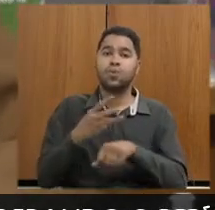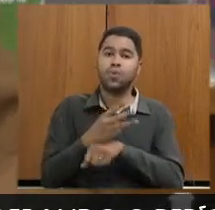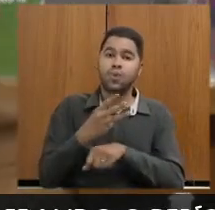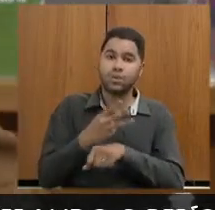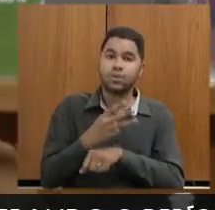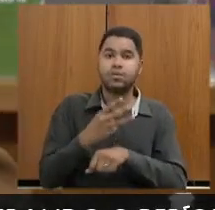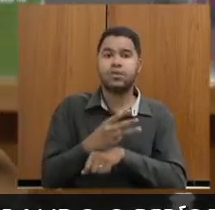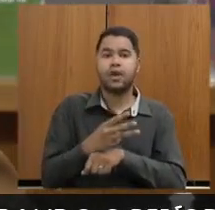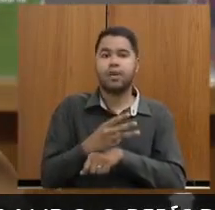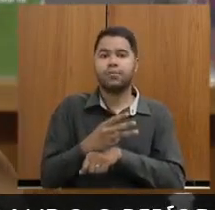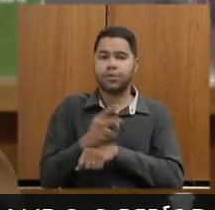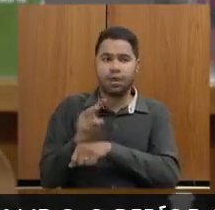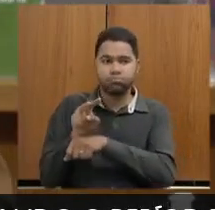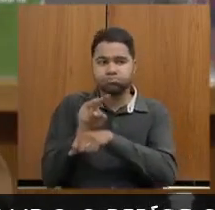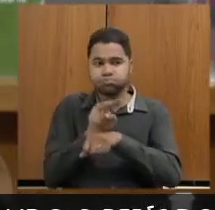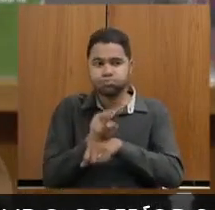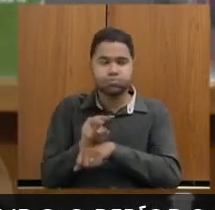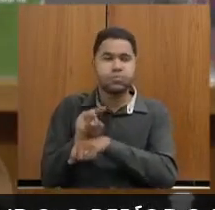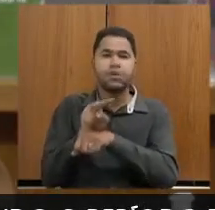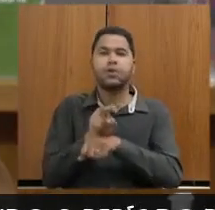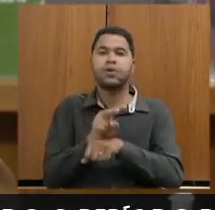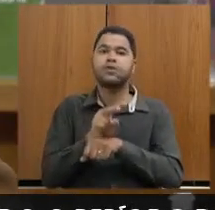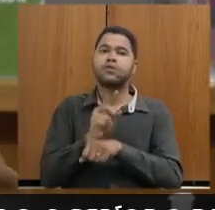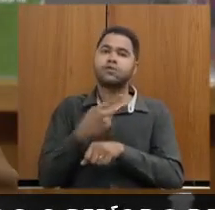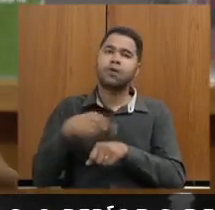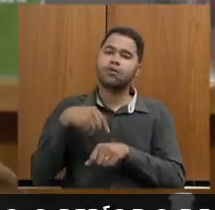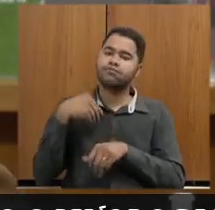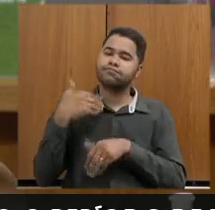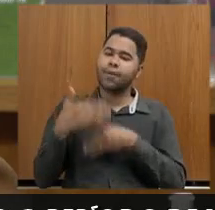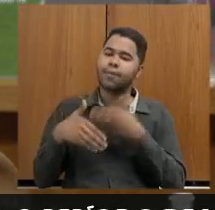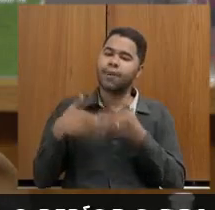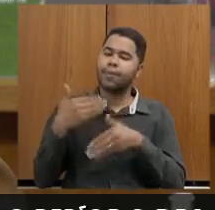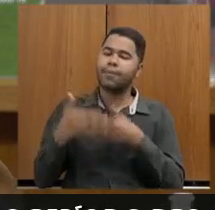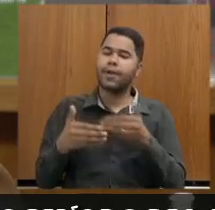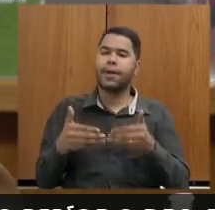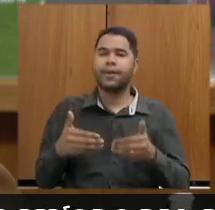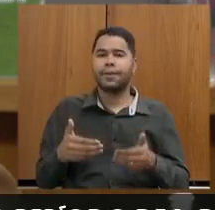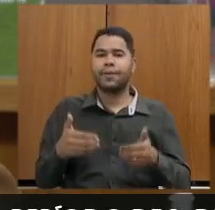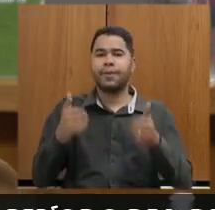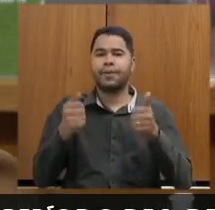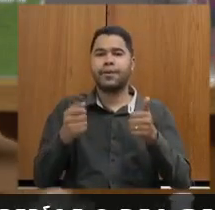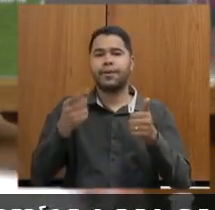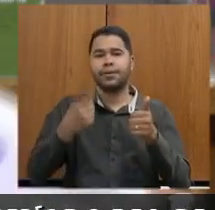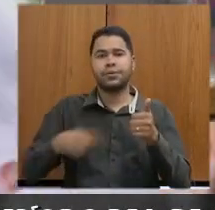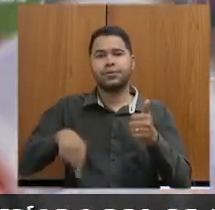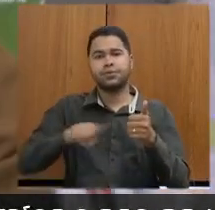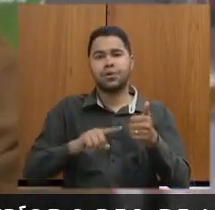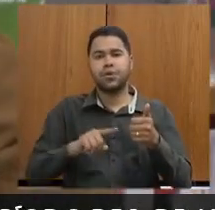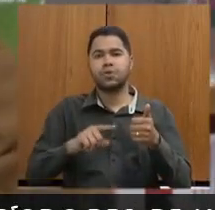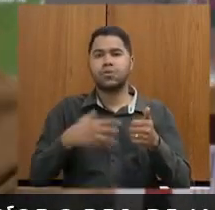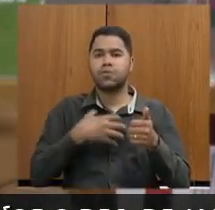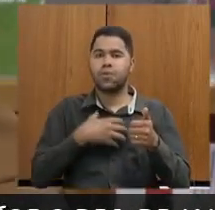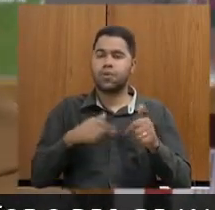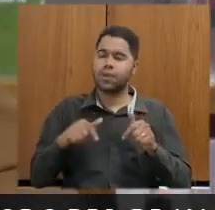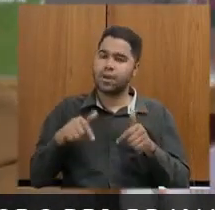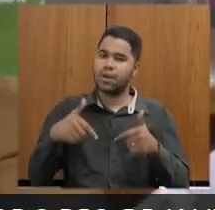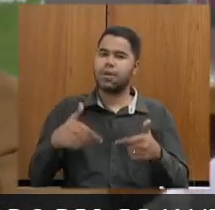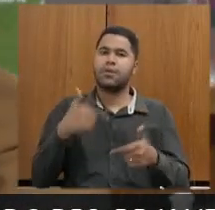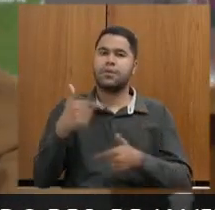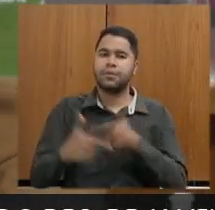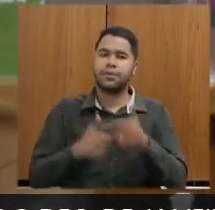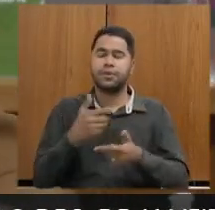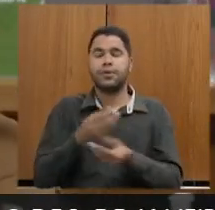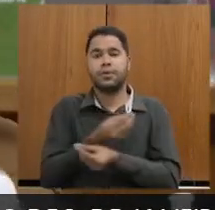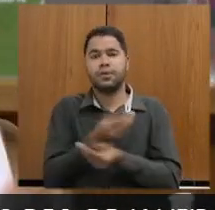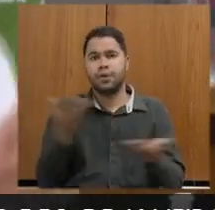e a gente tá batendo enriquecendo muito o nosso o nosso a nossa forma de atuar vai